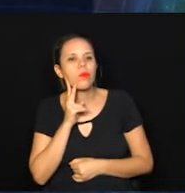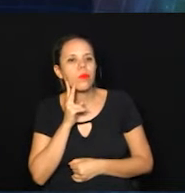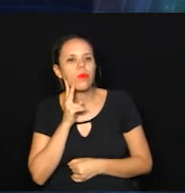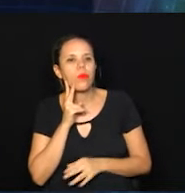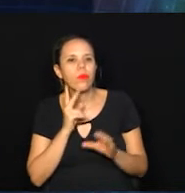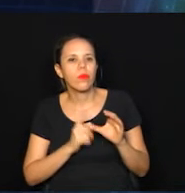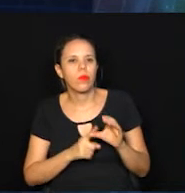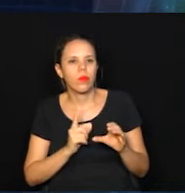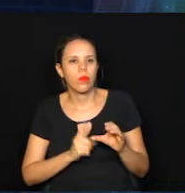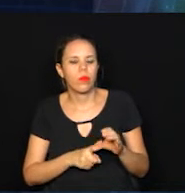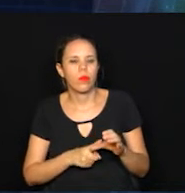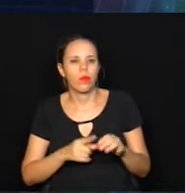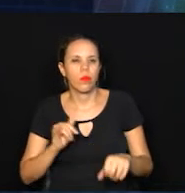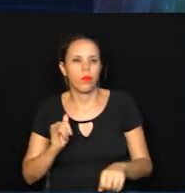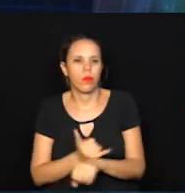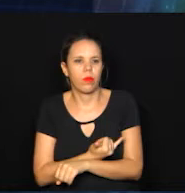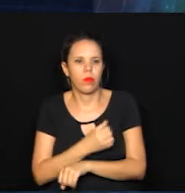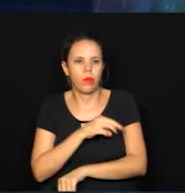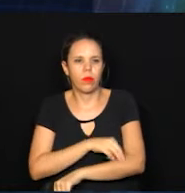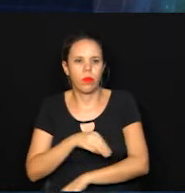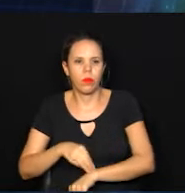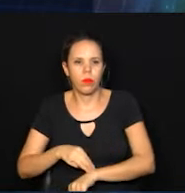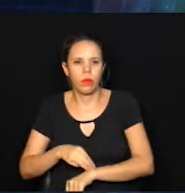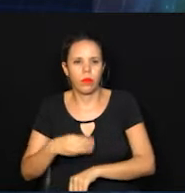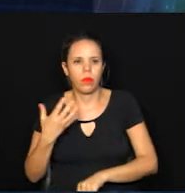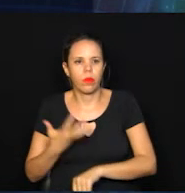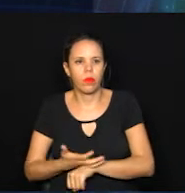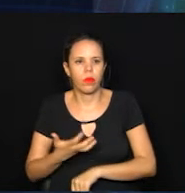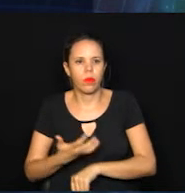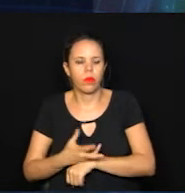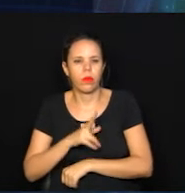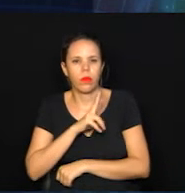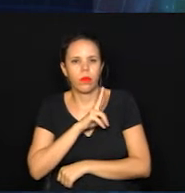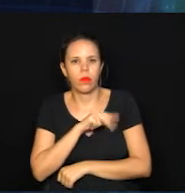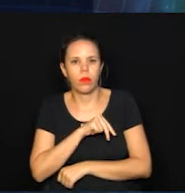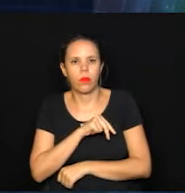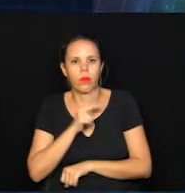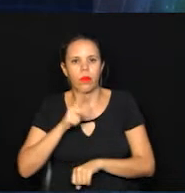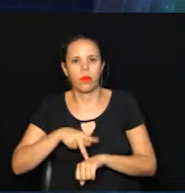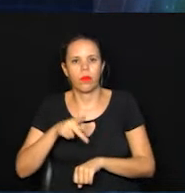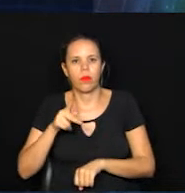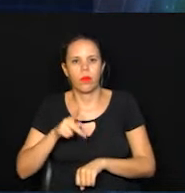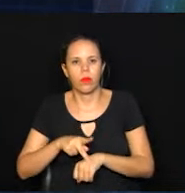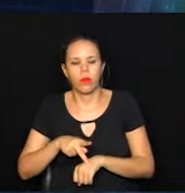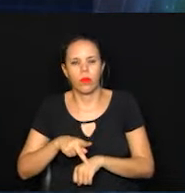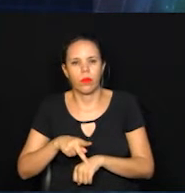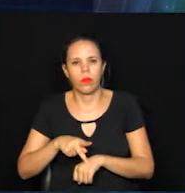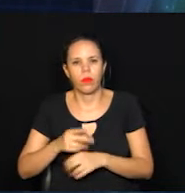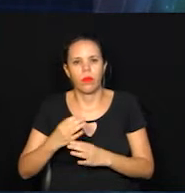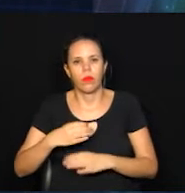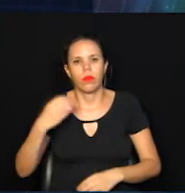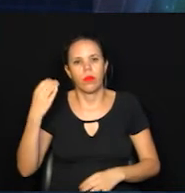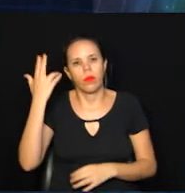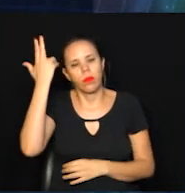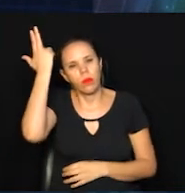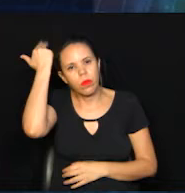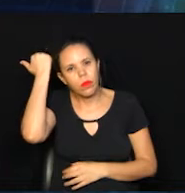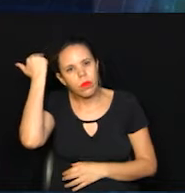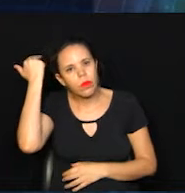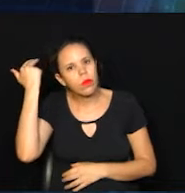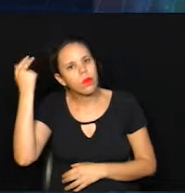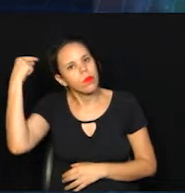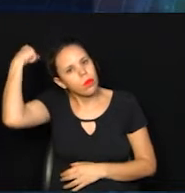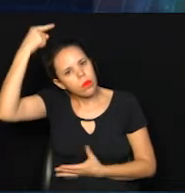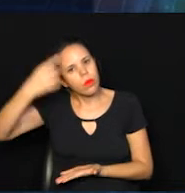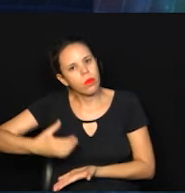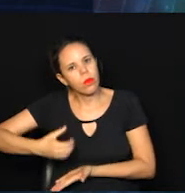Vinhedo, depois aparecem Cosmópolis, Jaguariúna, Montemor, Nova Odessa, Arthur Nogueira, Pedreira, Engenheiro Coelho,